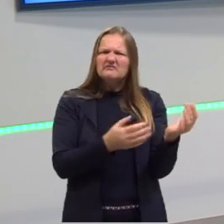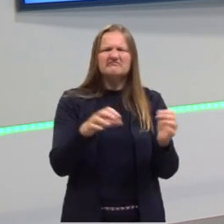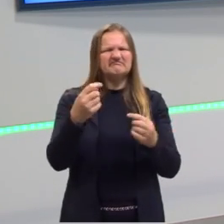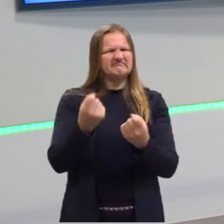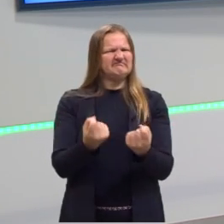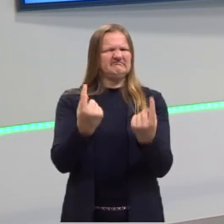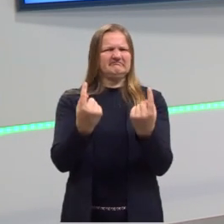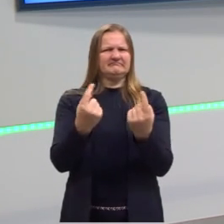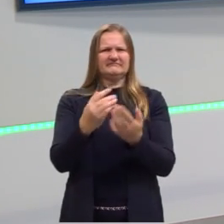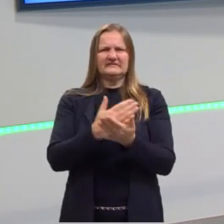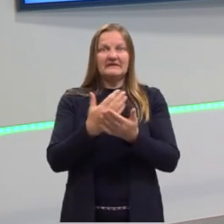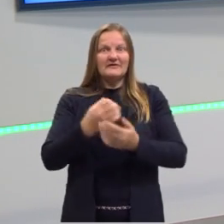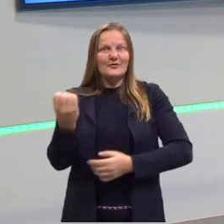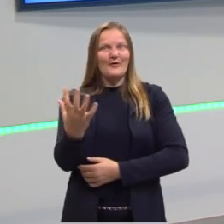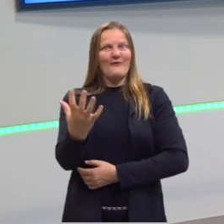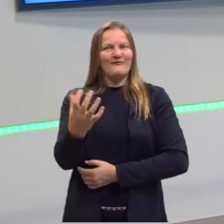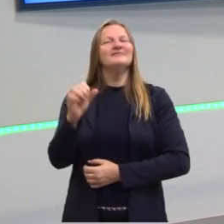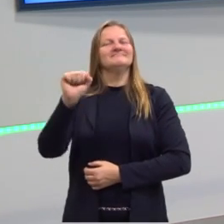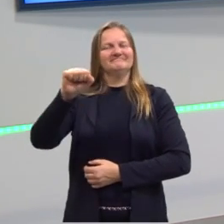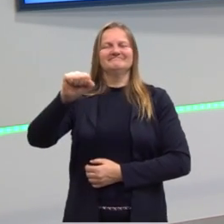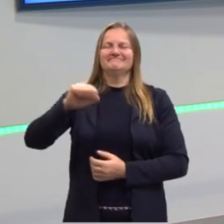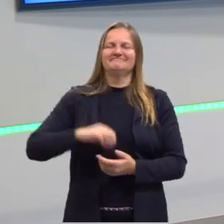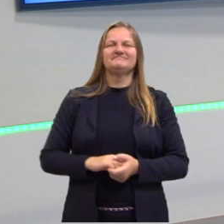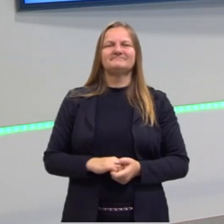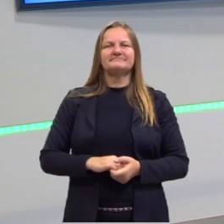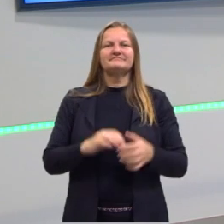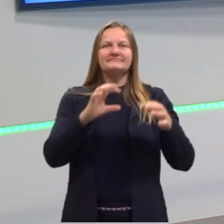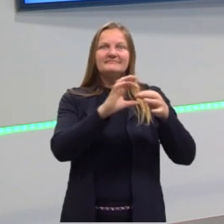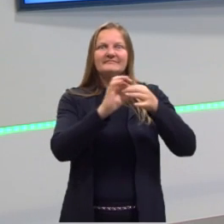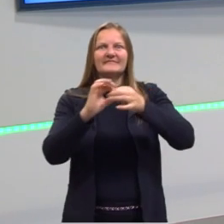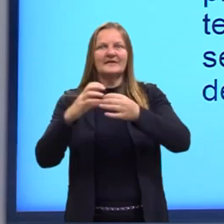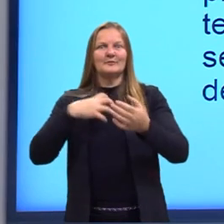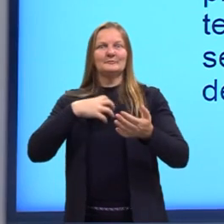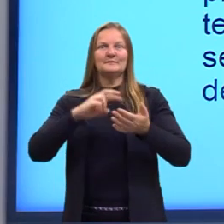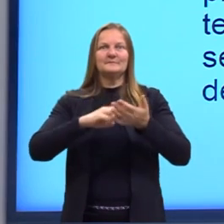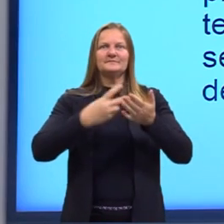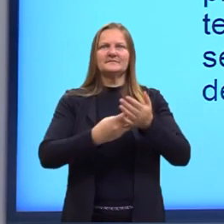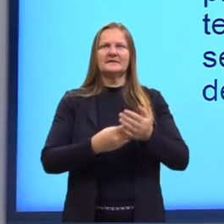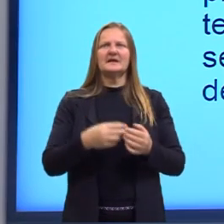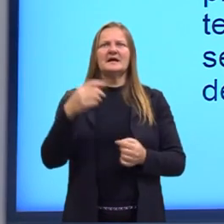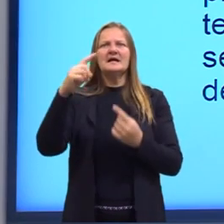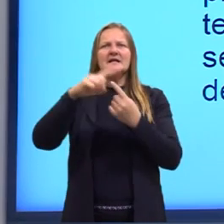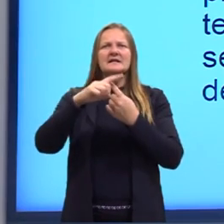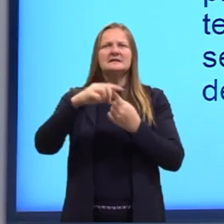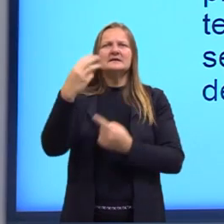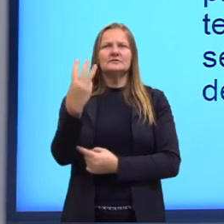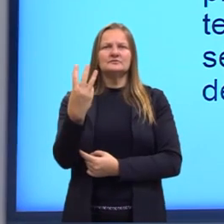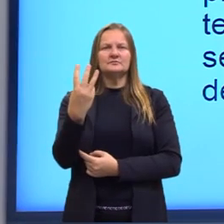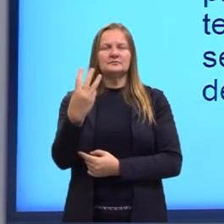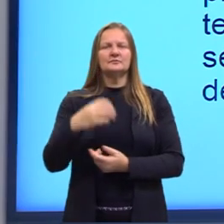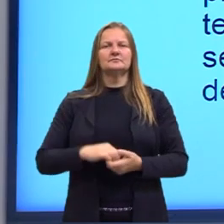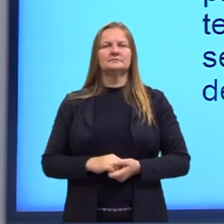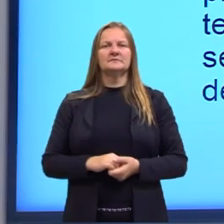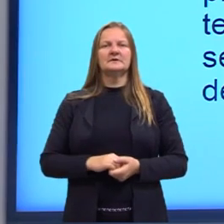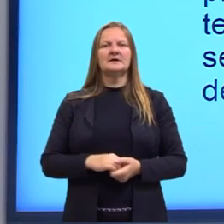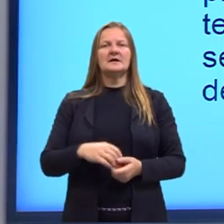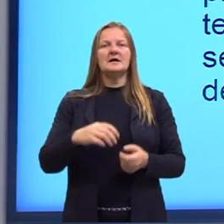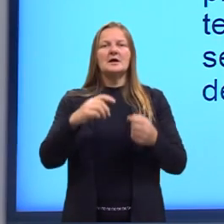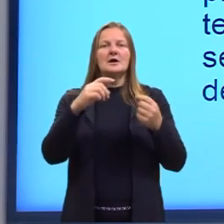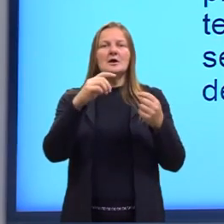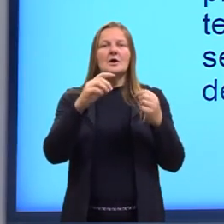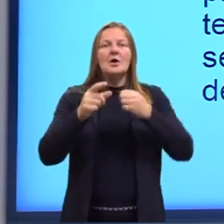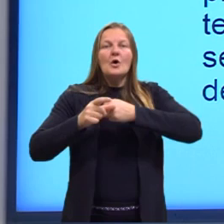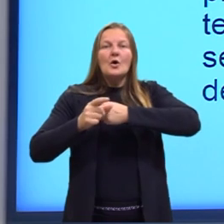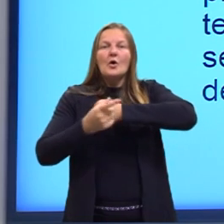posso dizer que meu caderno é novo tá ter ser o tipo aí de coerência o que a gente chama de